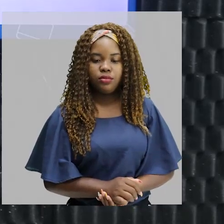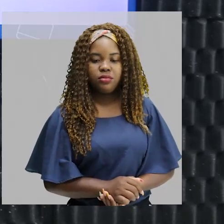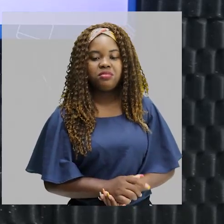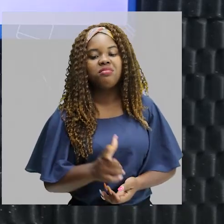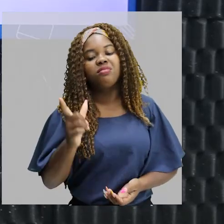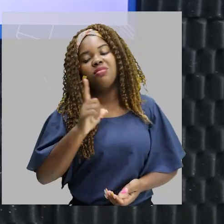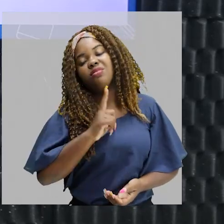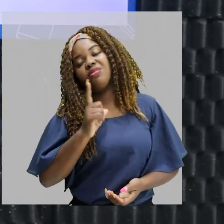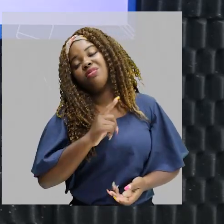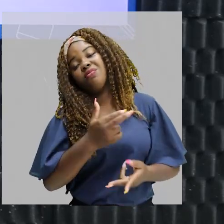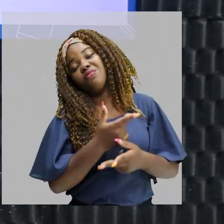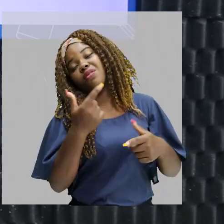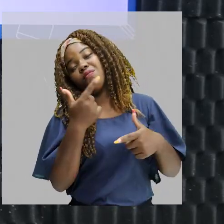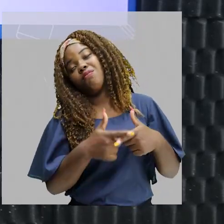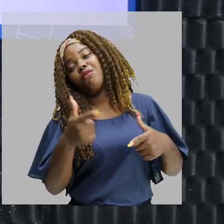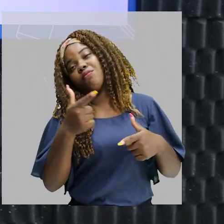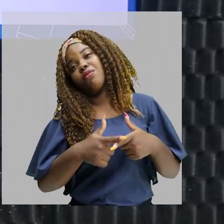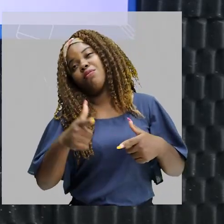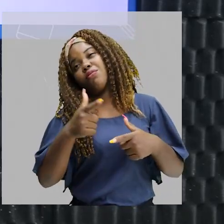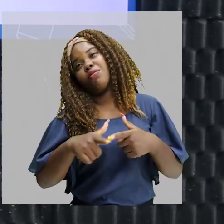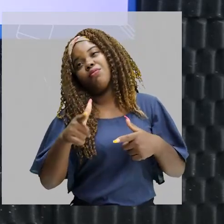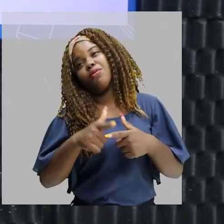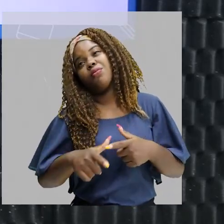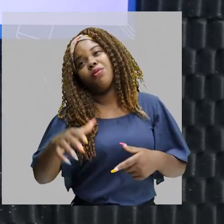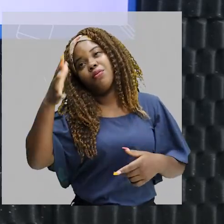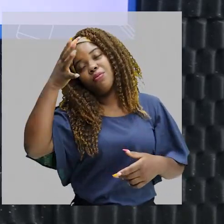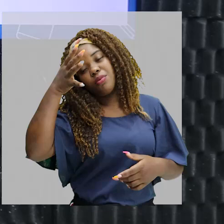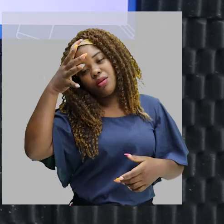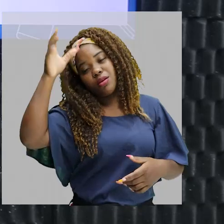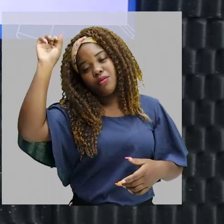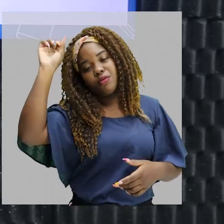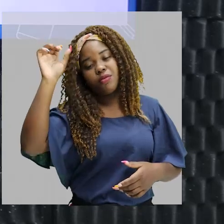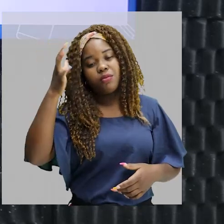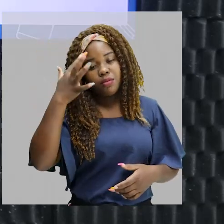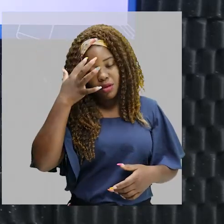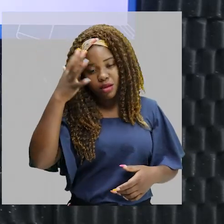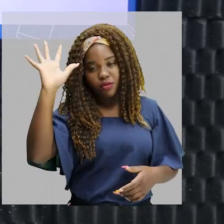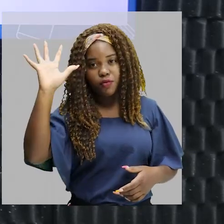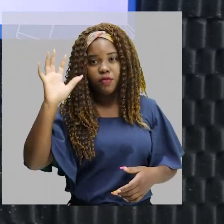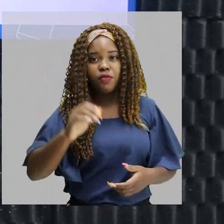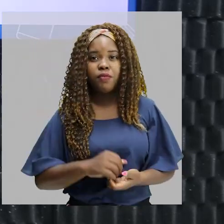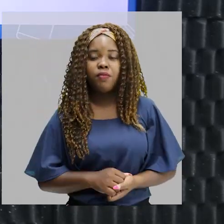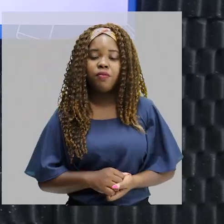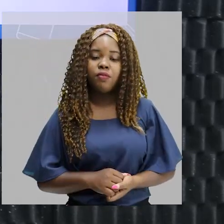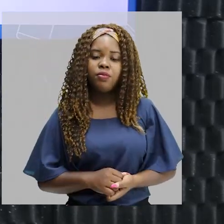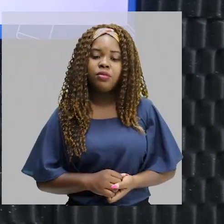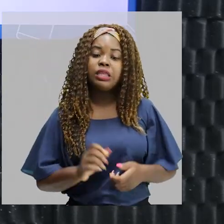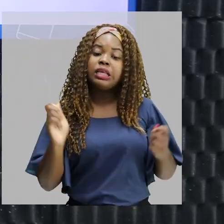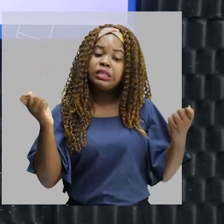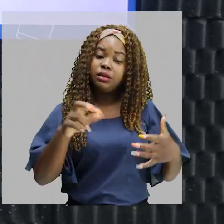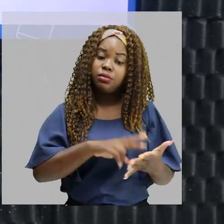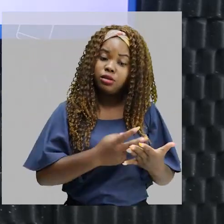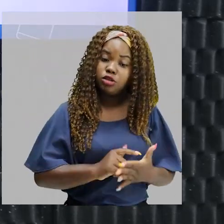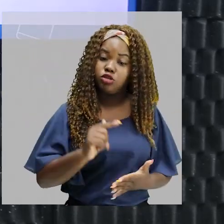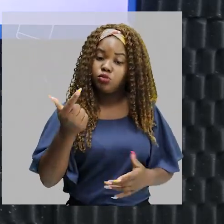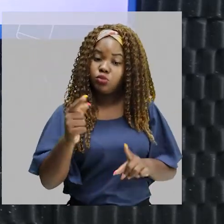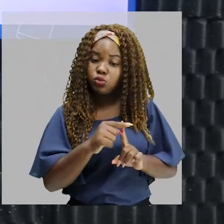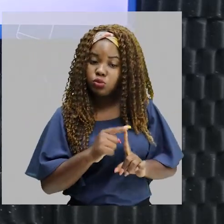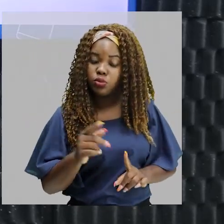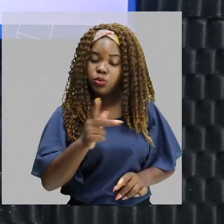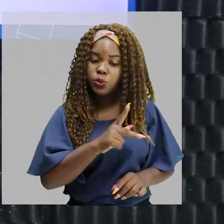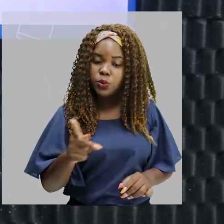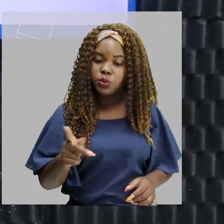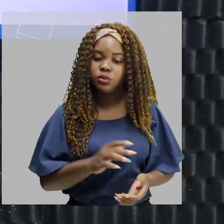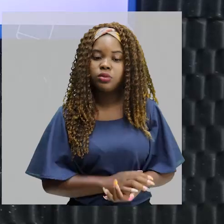resolver. Já tenho problemas suficientes para resolver. Posso traduzir de outra forma, professora? Já tenho problemas